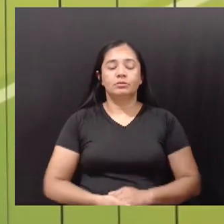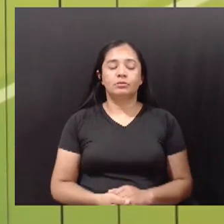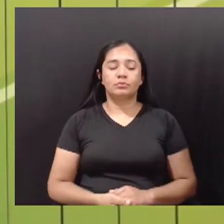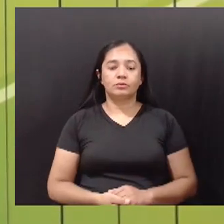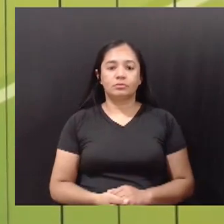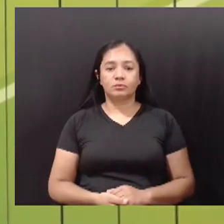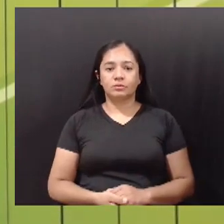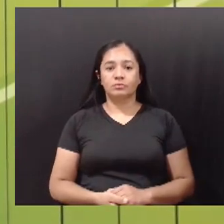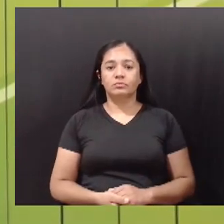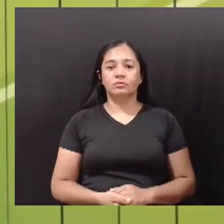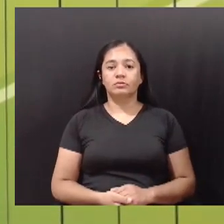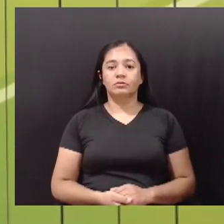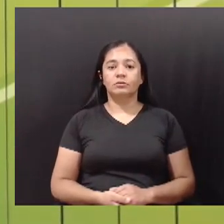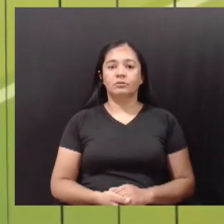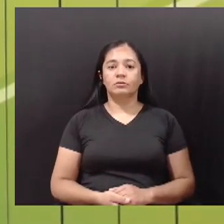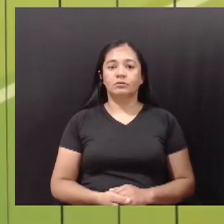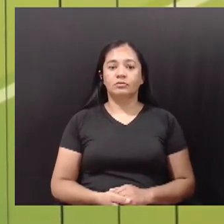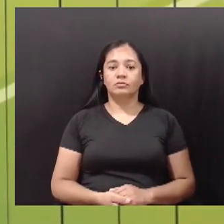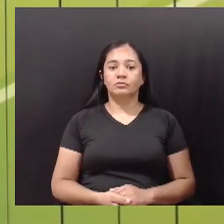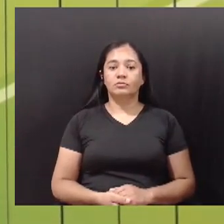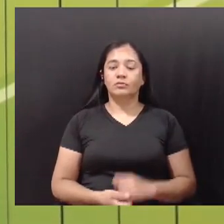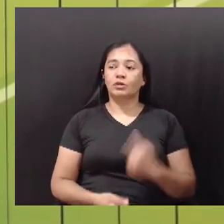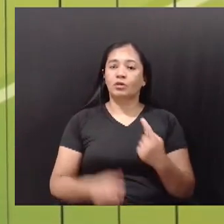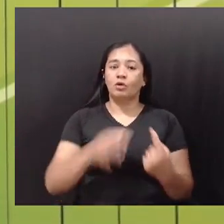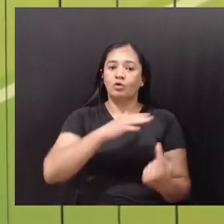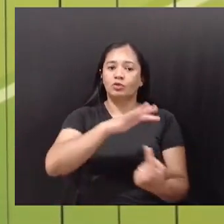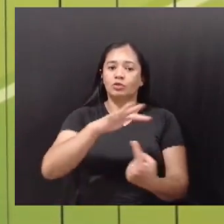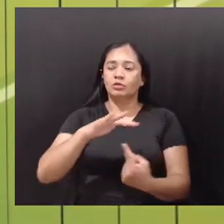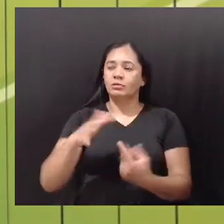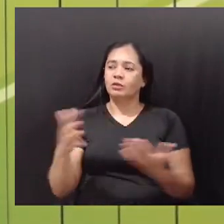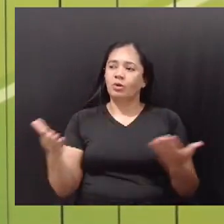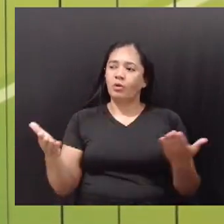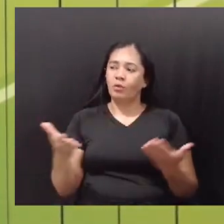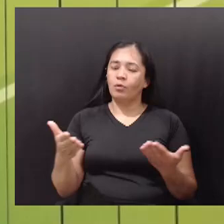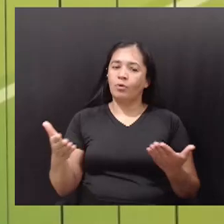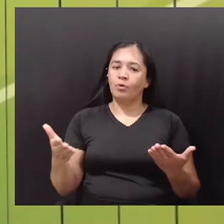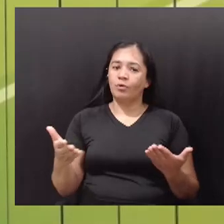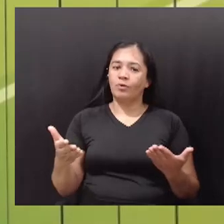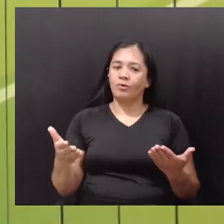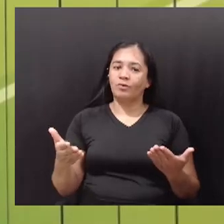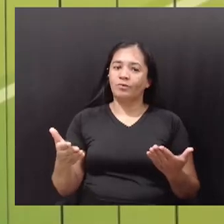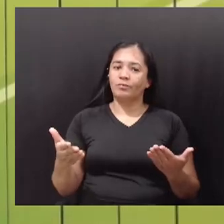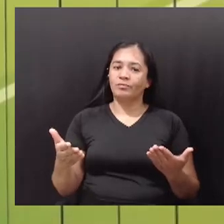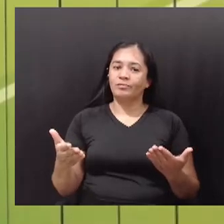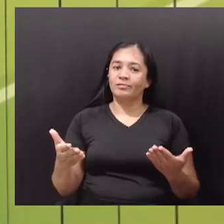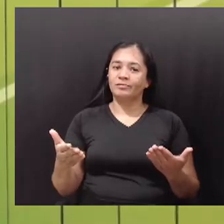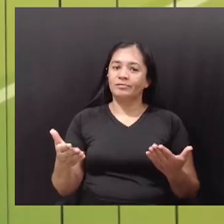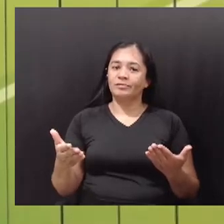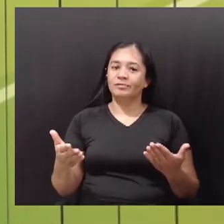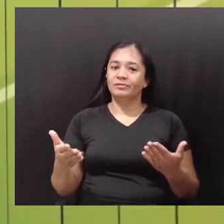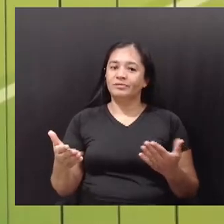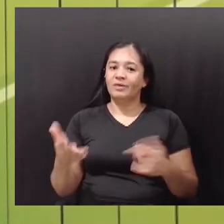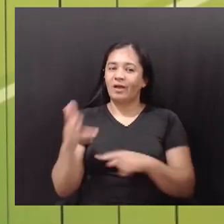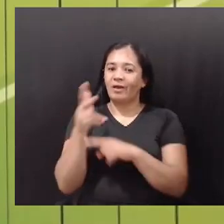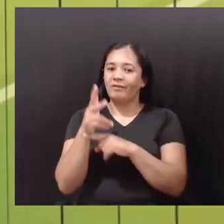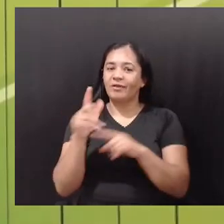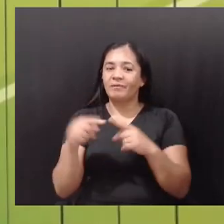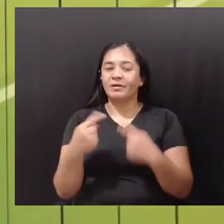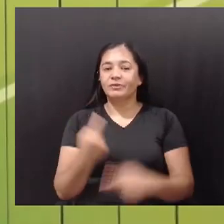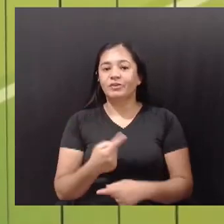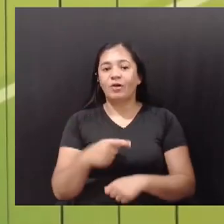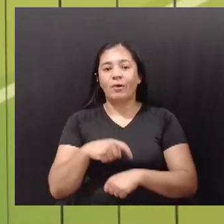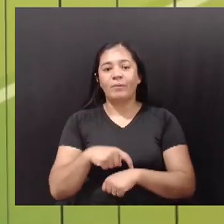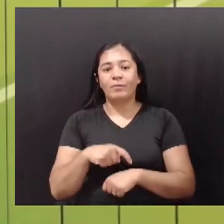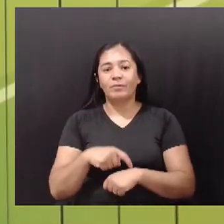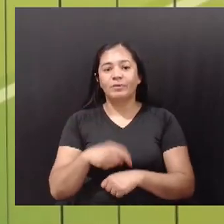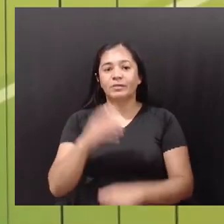Federico, o nosso giro ambiental de hoje, ele está, claro, gravado, né? Mas a gente está em um momento de COP30